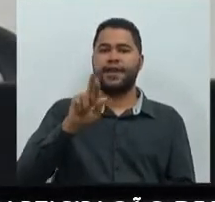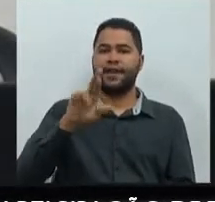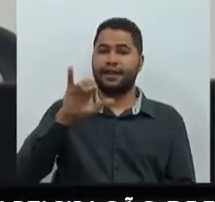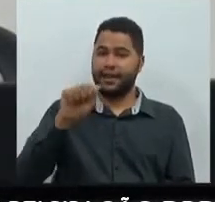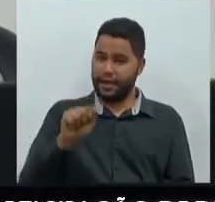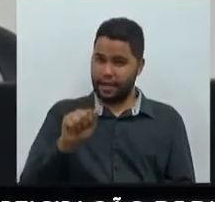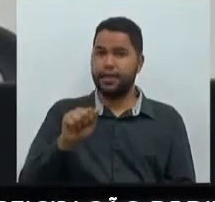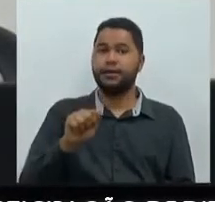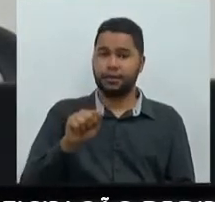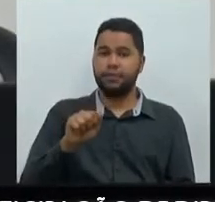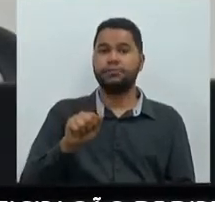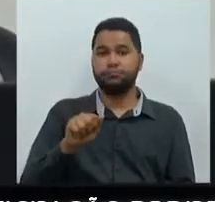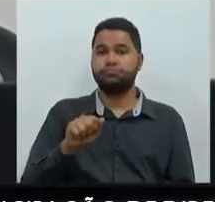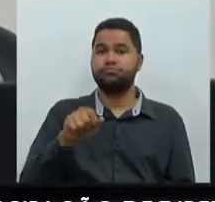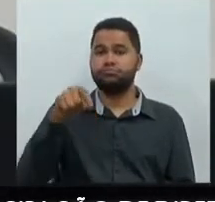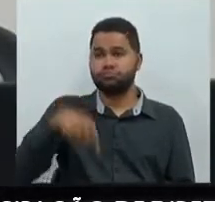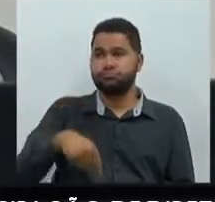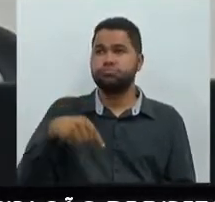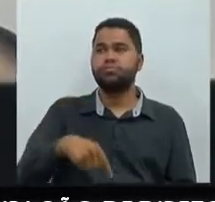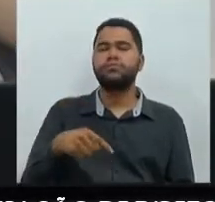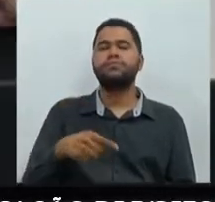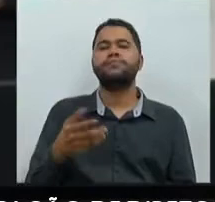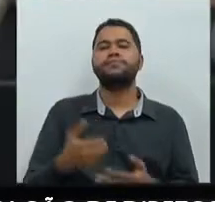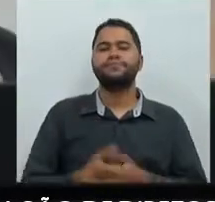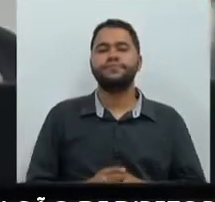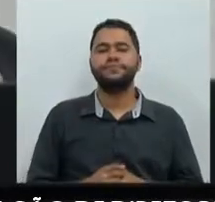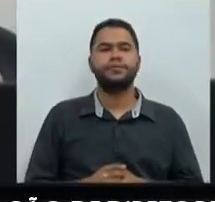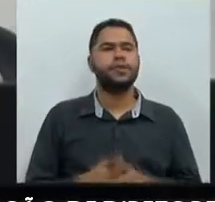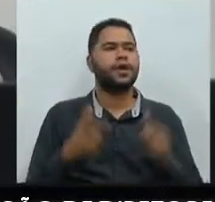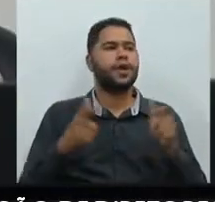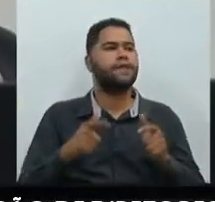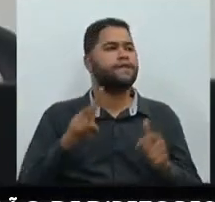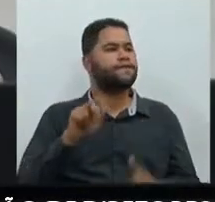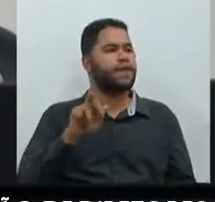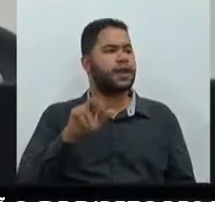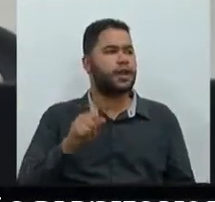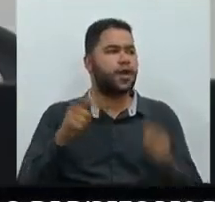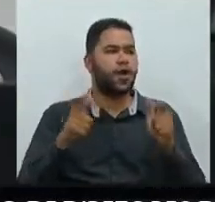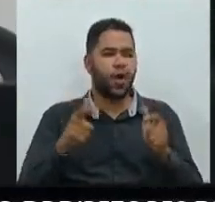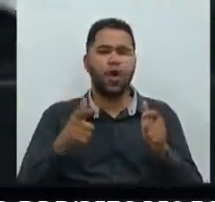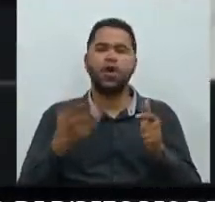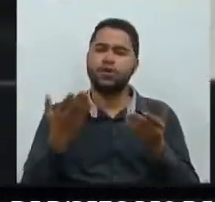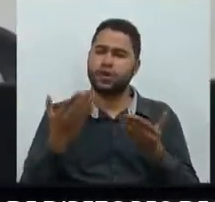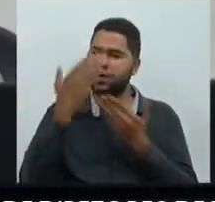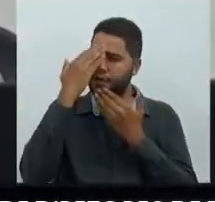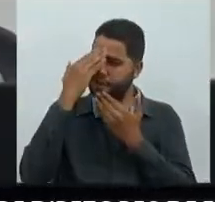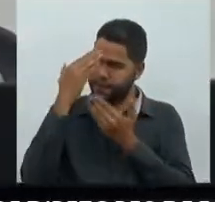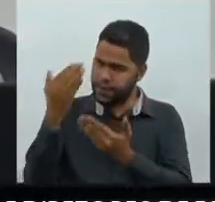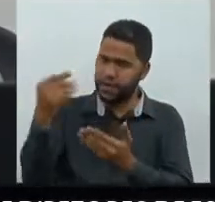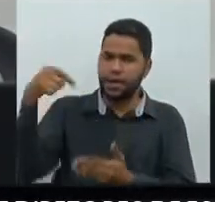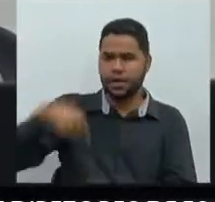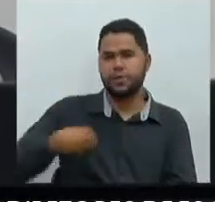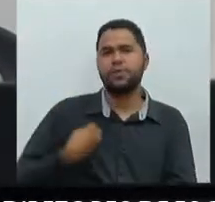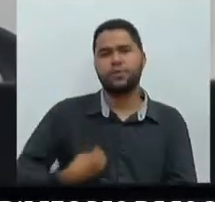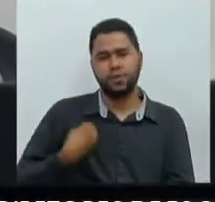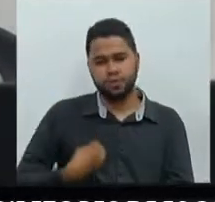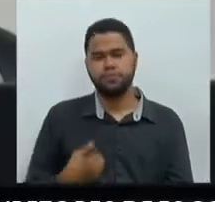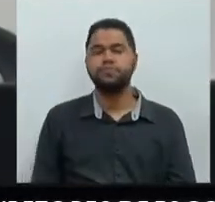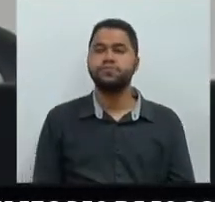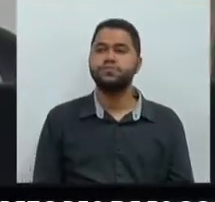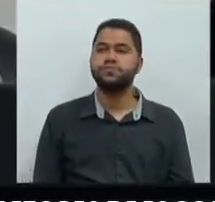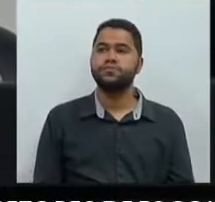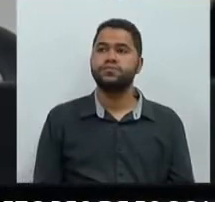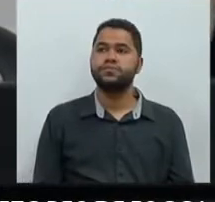da Escola Estadual Dr. Amaro Neves Barreto. Cadê a Valéria? Muito obrigado, Valéria, pela sua presença, está